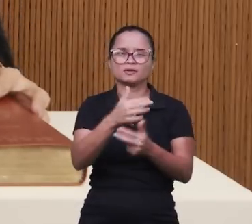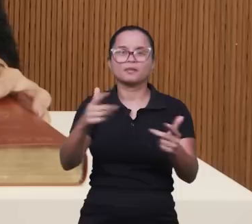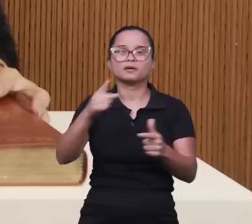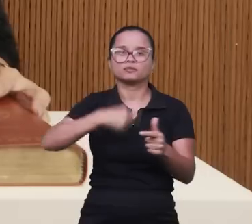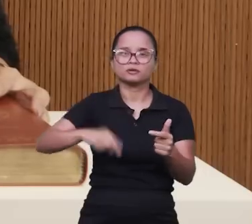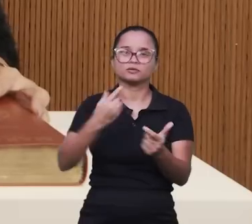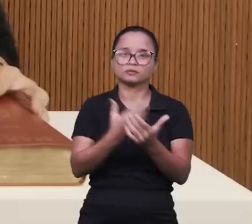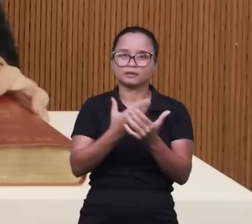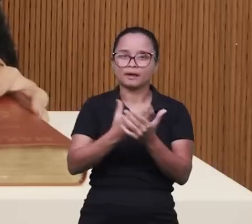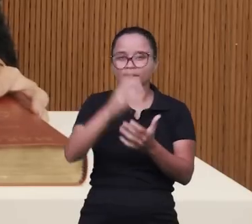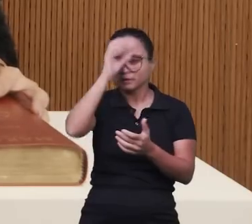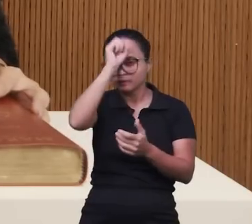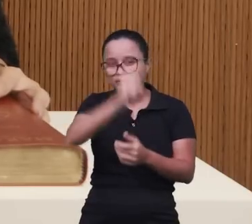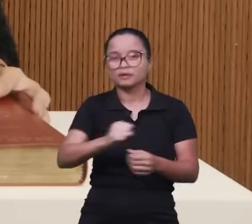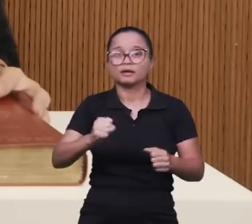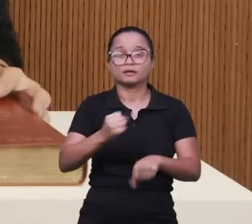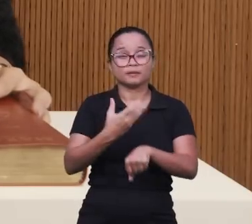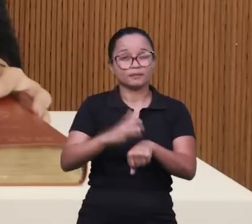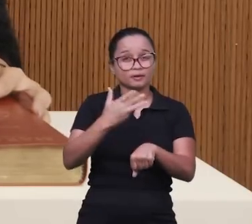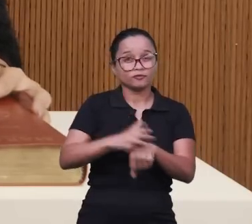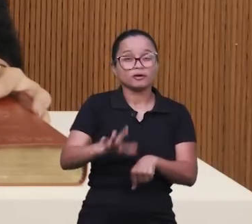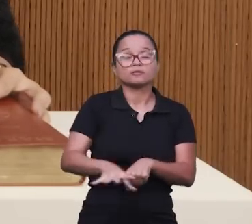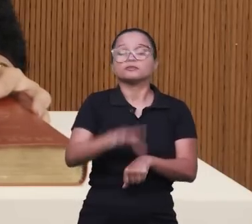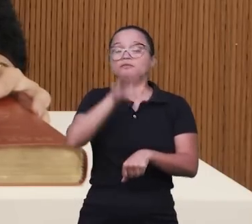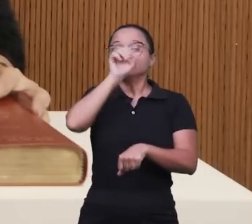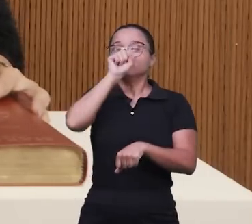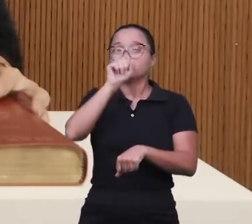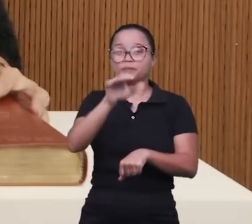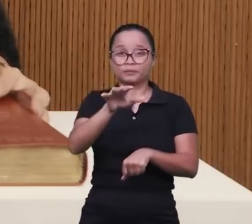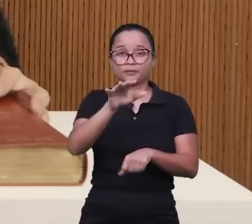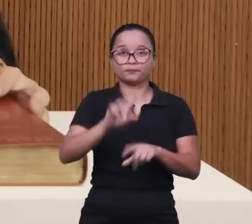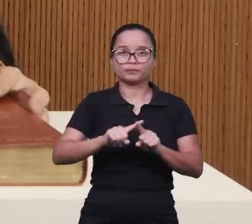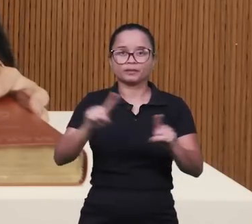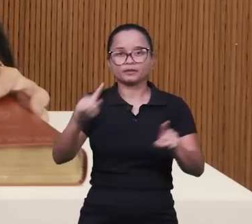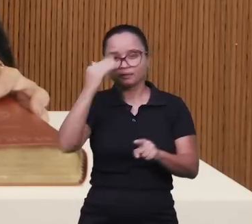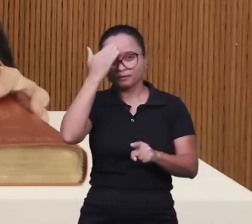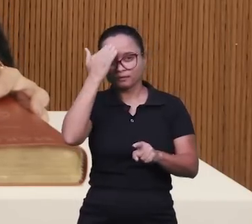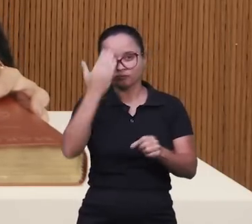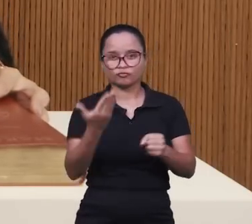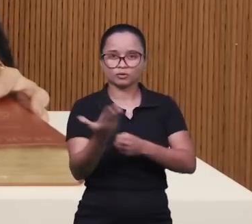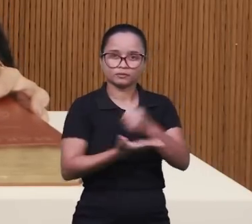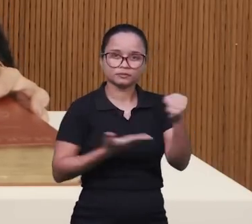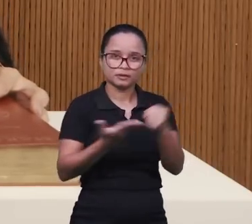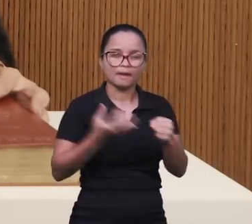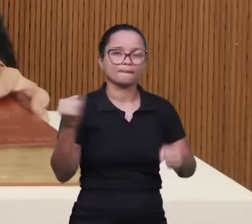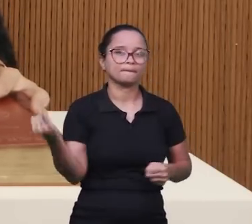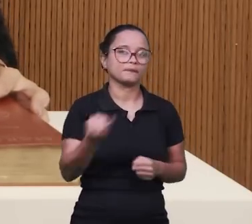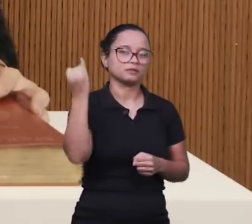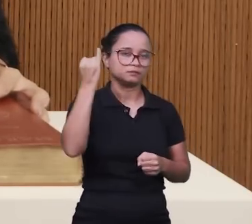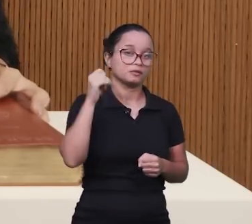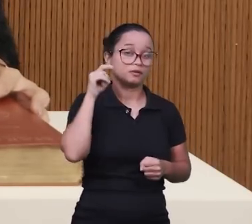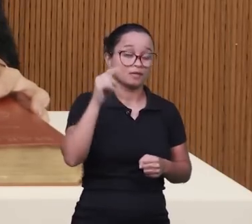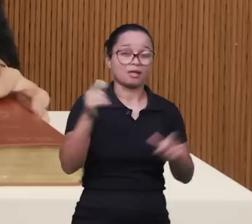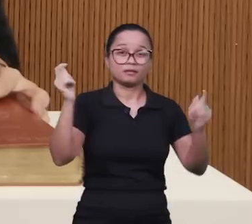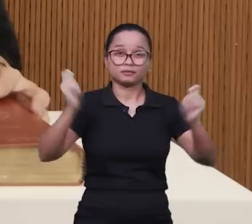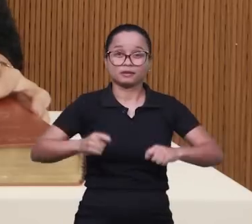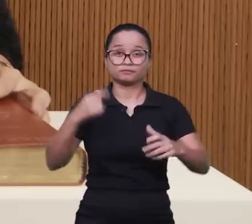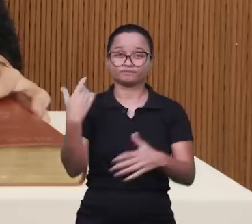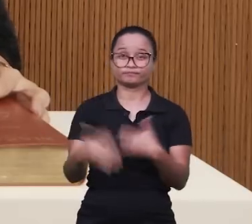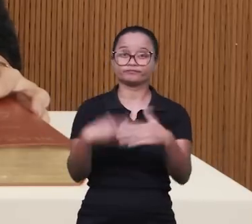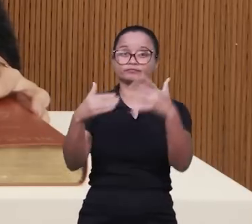e exercitarmos sobre respiração, mas essa compreensão básica ela é importante para que você